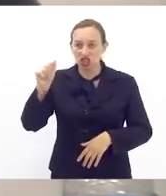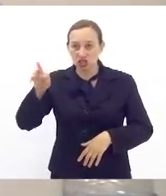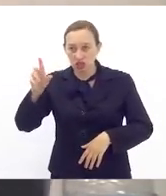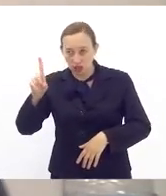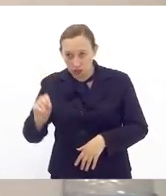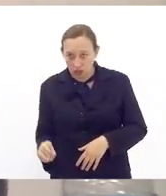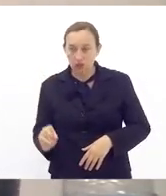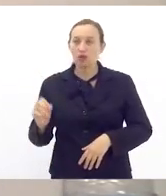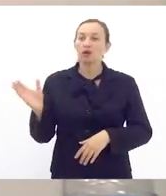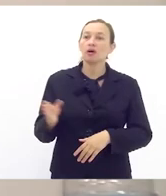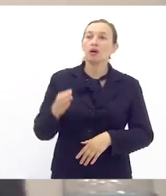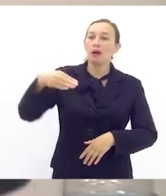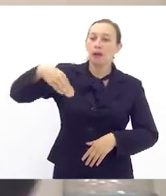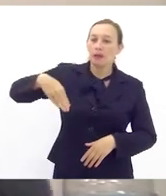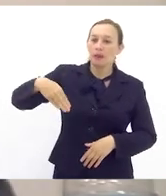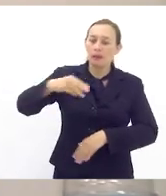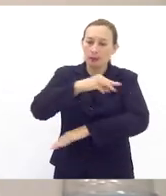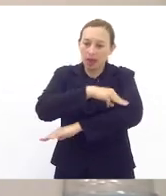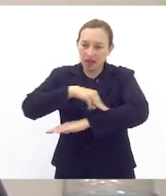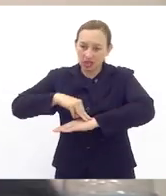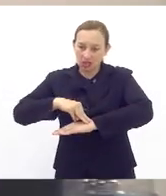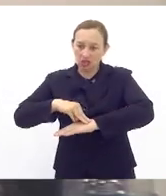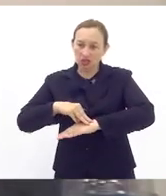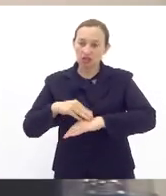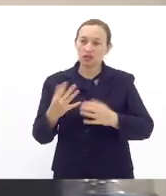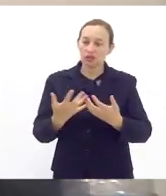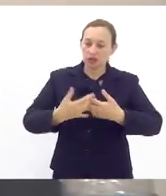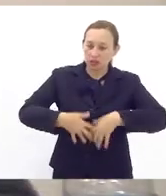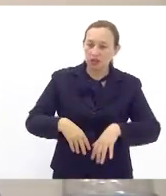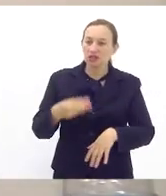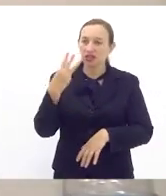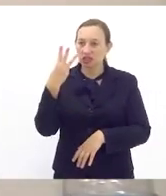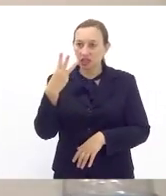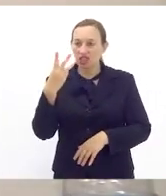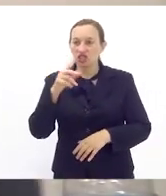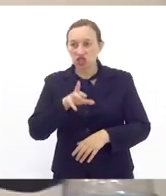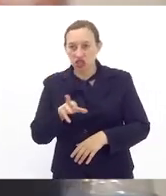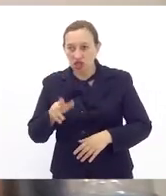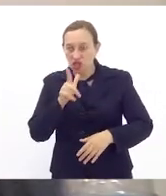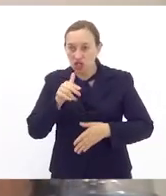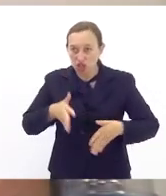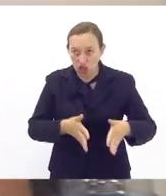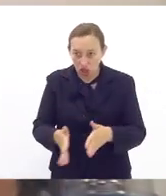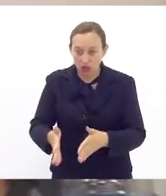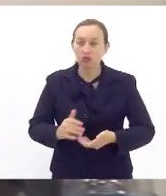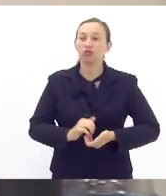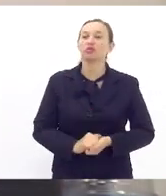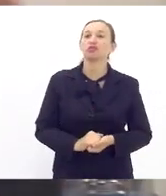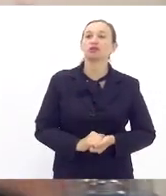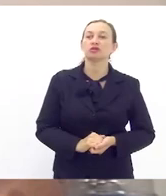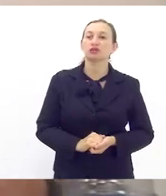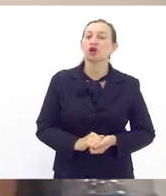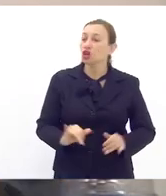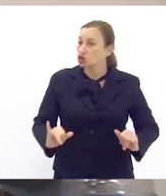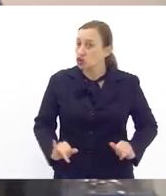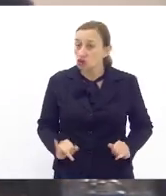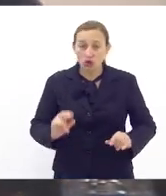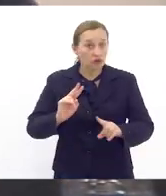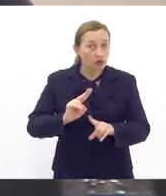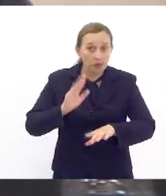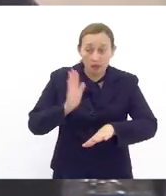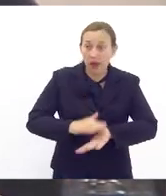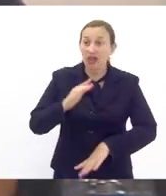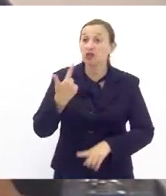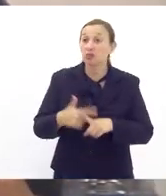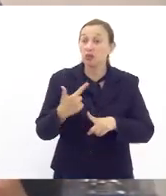Teresópolis Três Rios falo da minha região serrana Centro Sul Fluminense Três Rios ainda sofrem em dobro porque tem